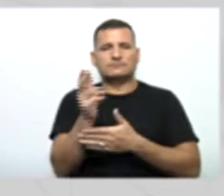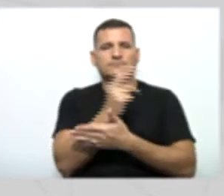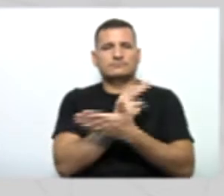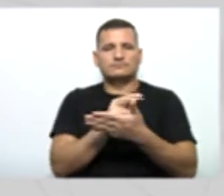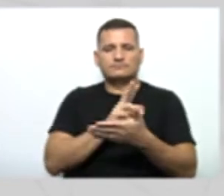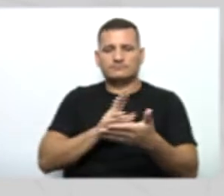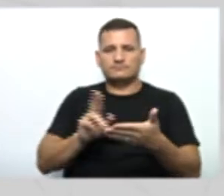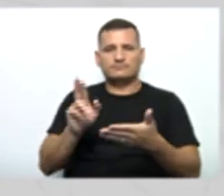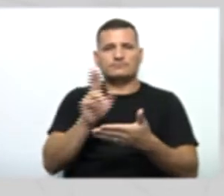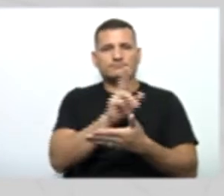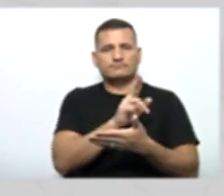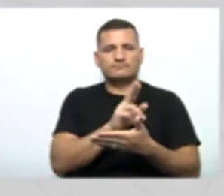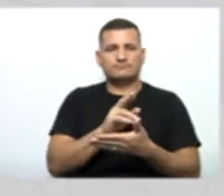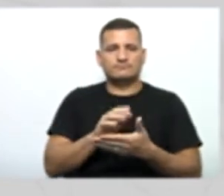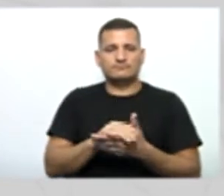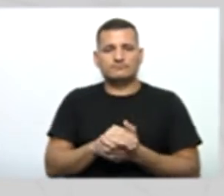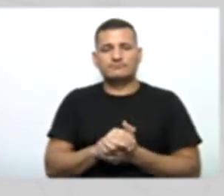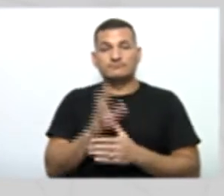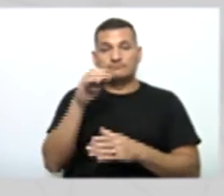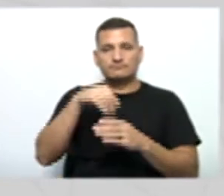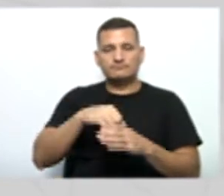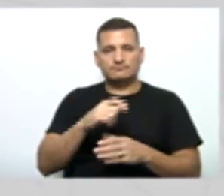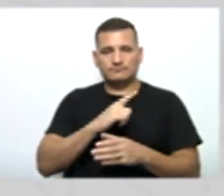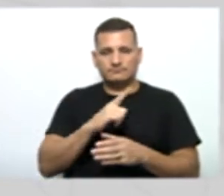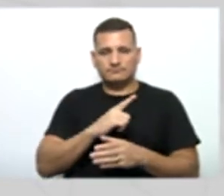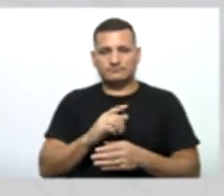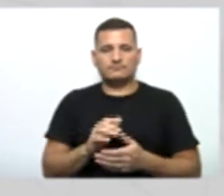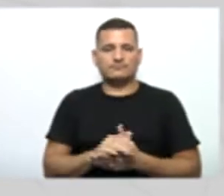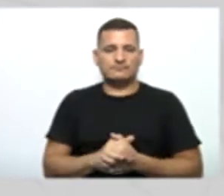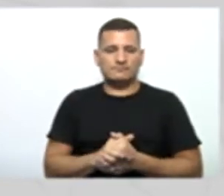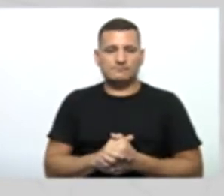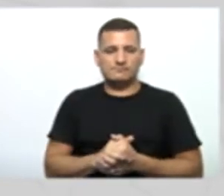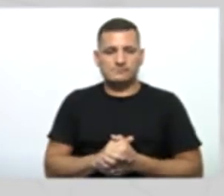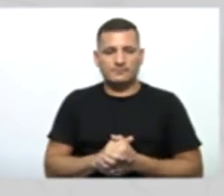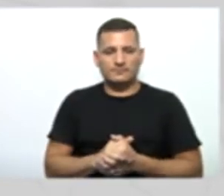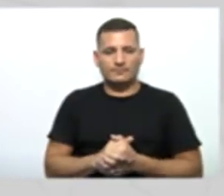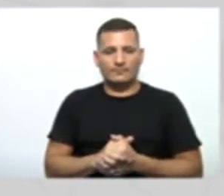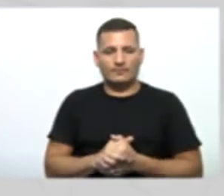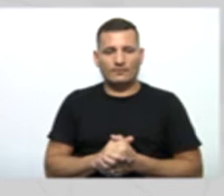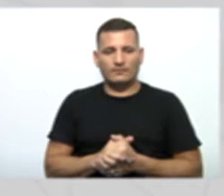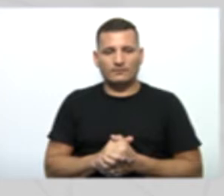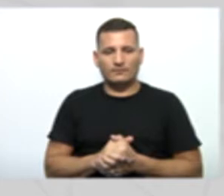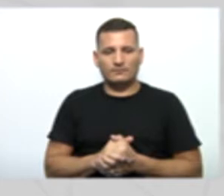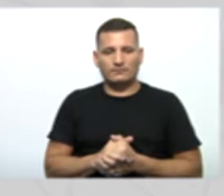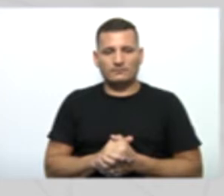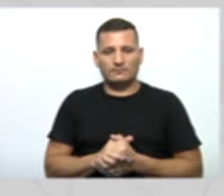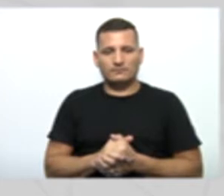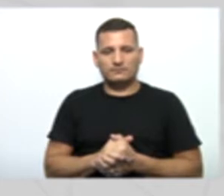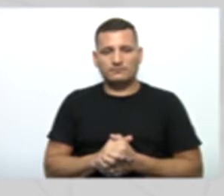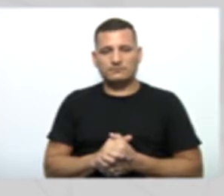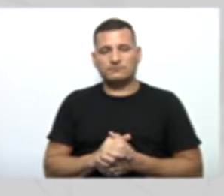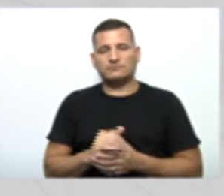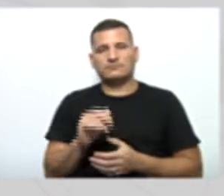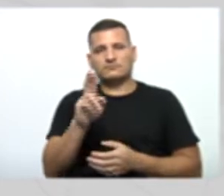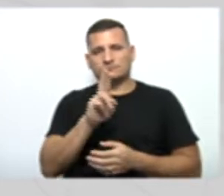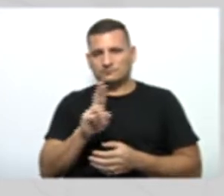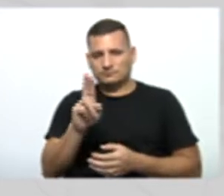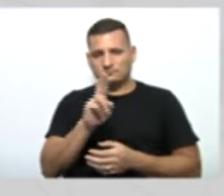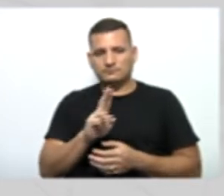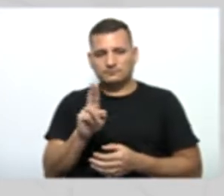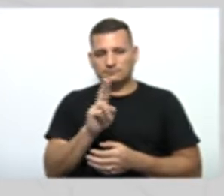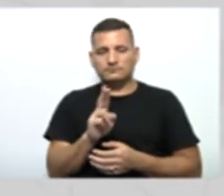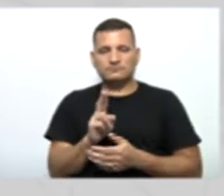o que um diagrama de classe tem, né? Isso nós vamos estar estudando aqui também hoje. Usar o diagrama de classes